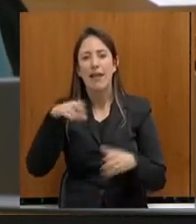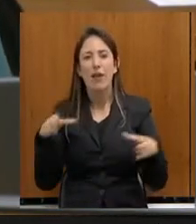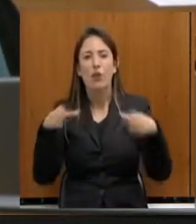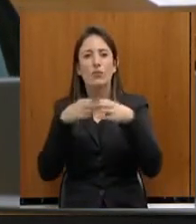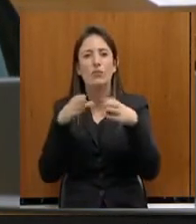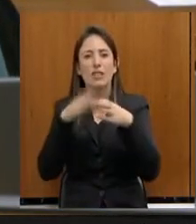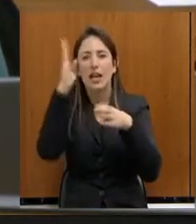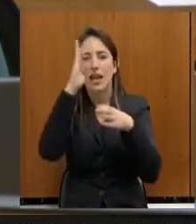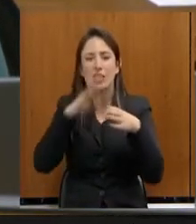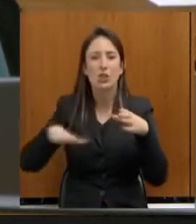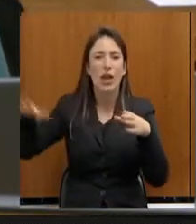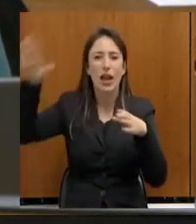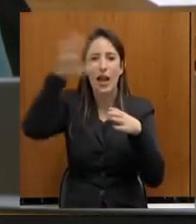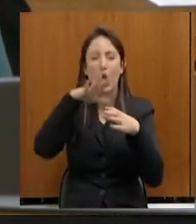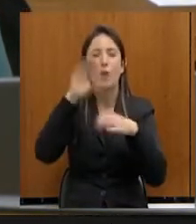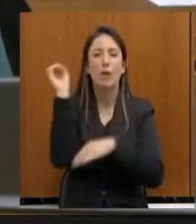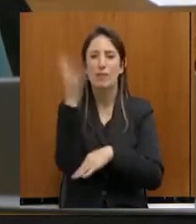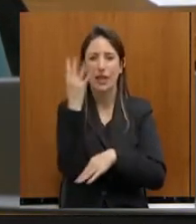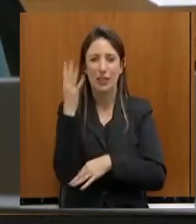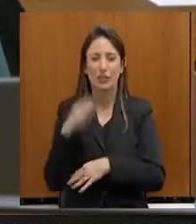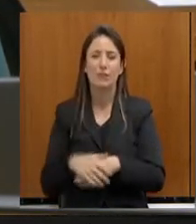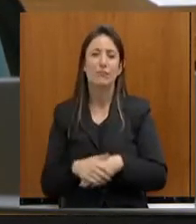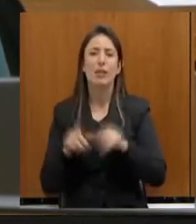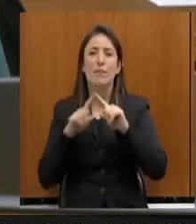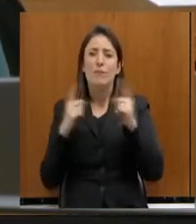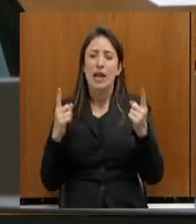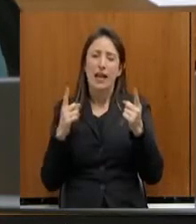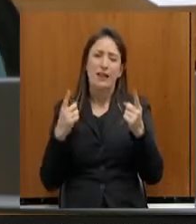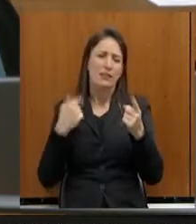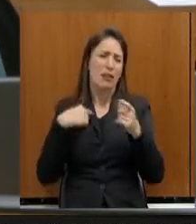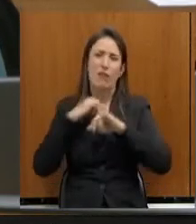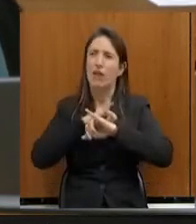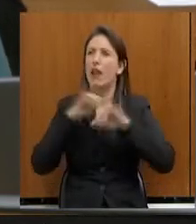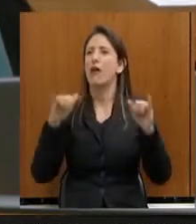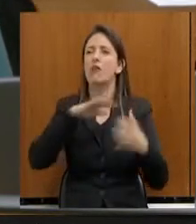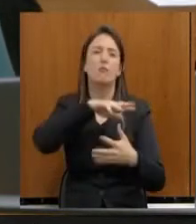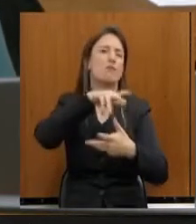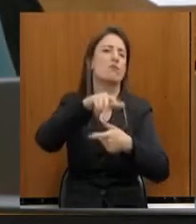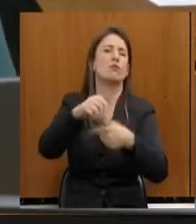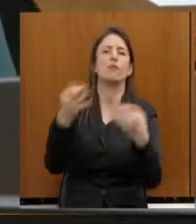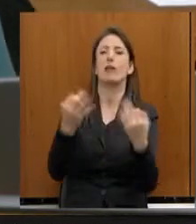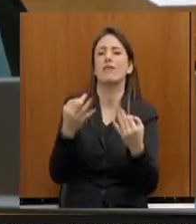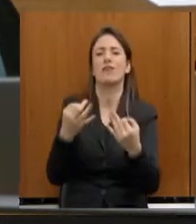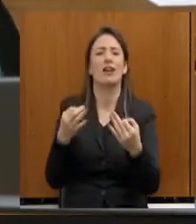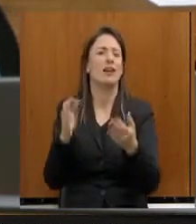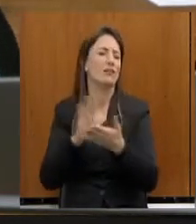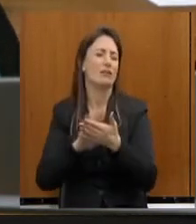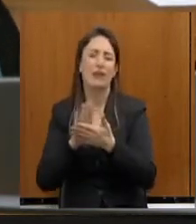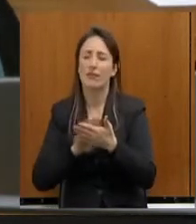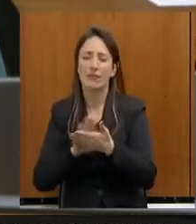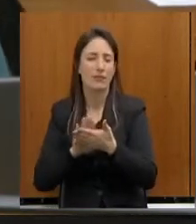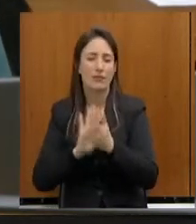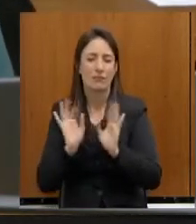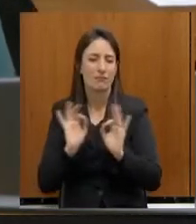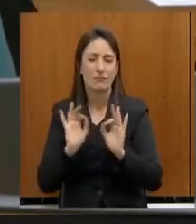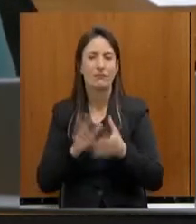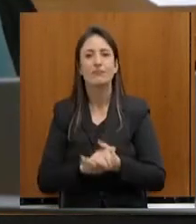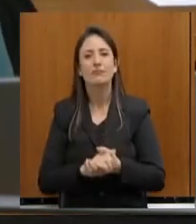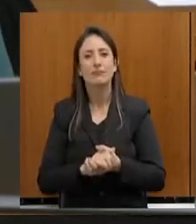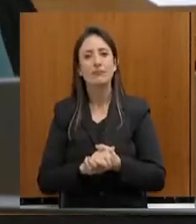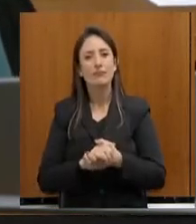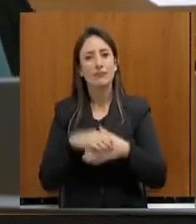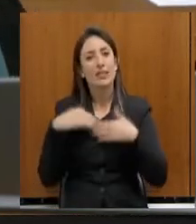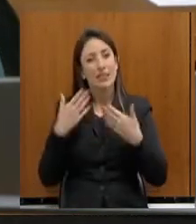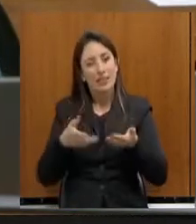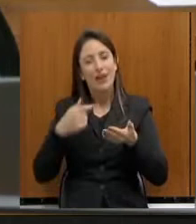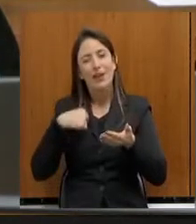de forma nenhuma a gente se coloca aqui numa posição de que o mundo é perfeito né vou parafrasear uma pessoa